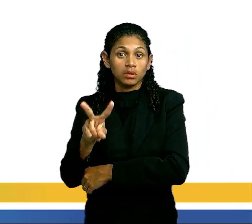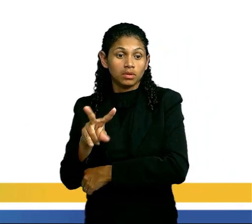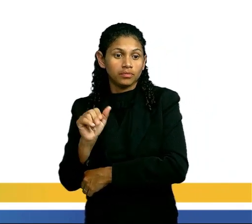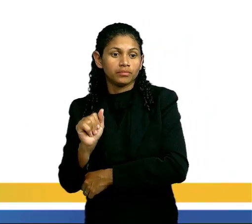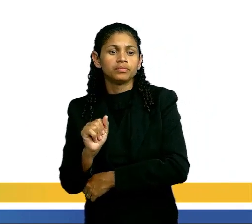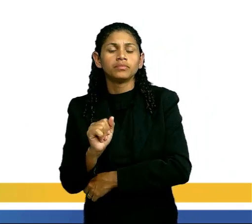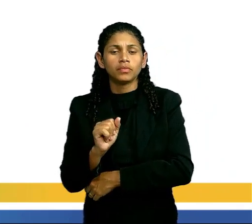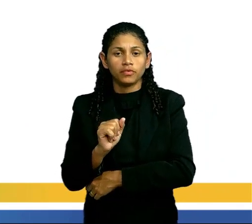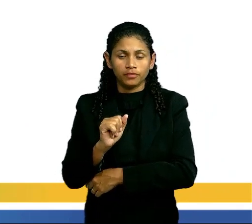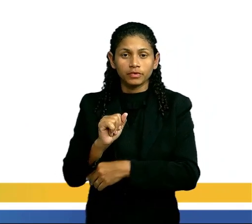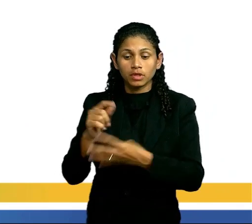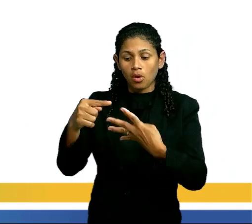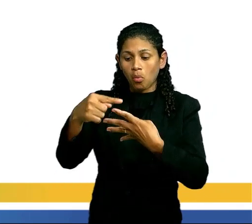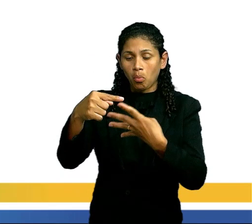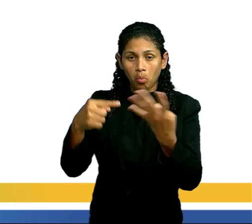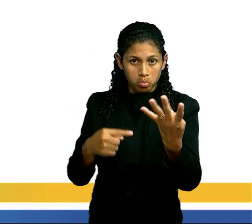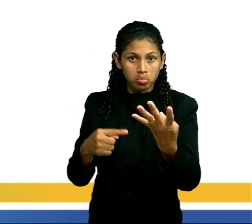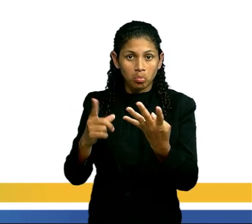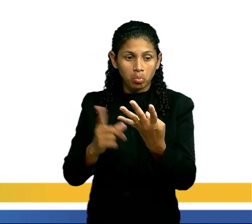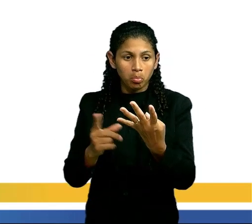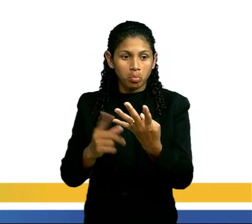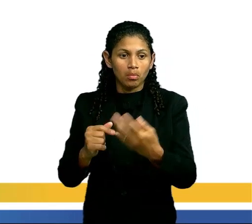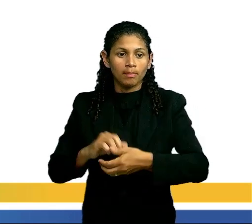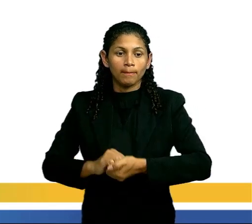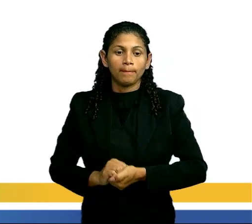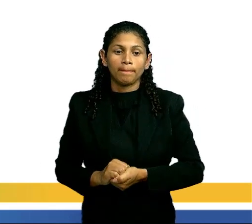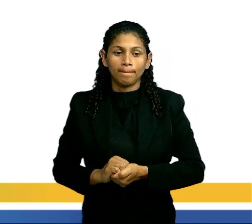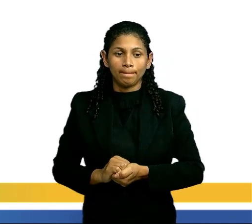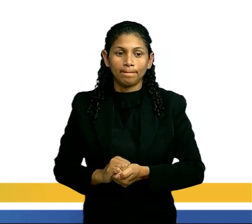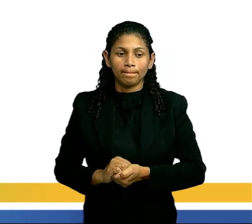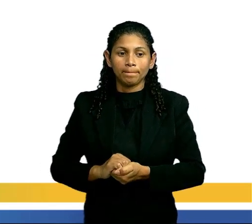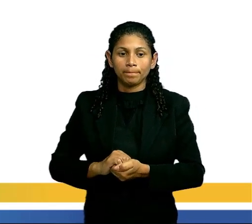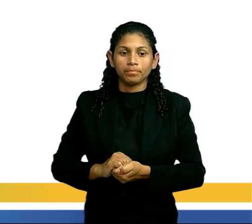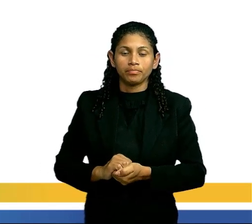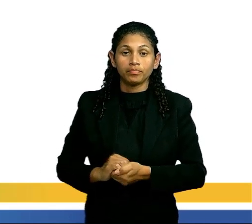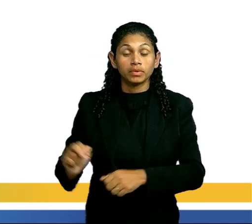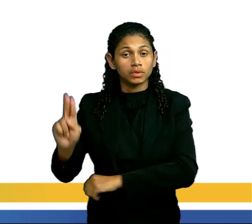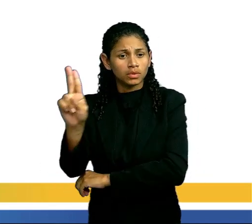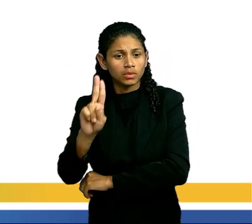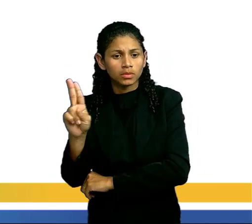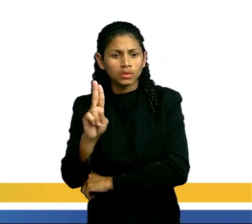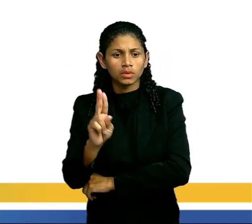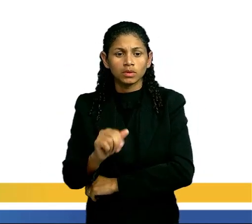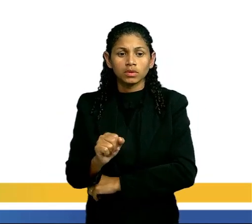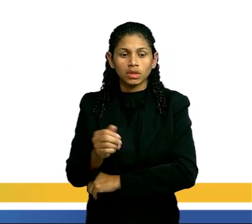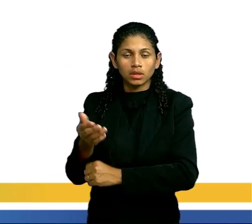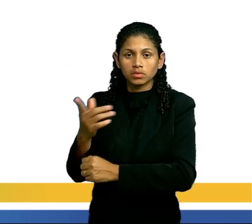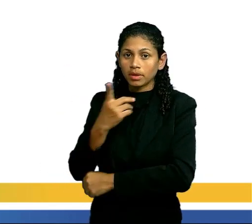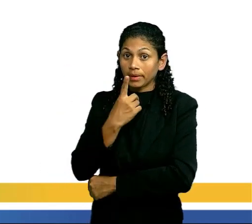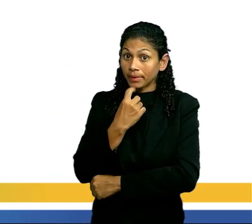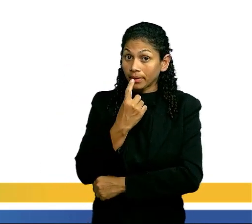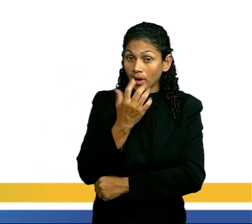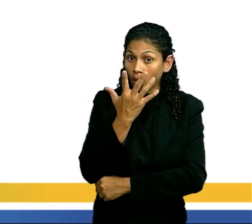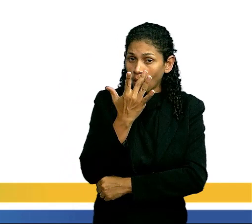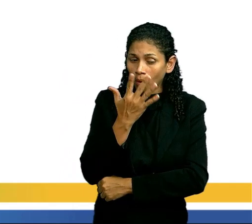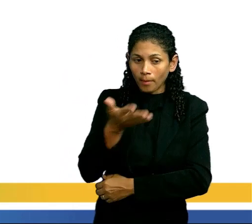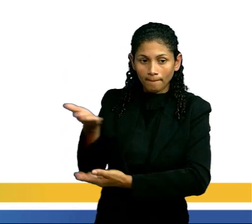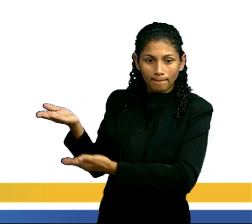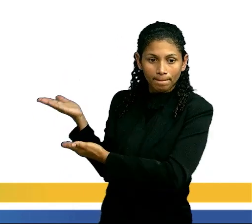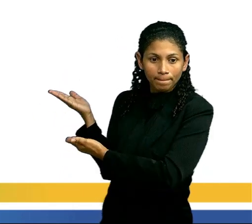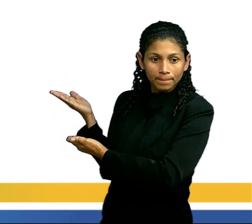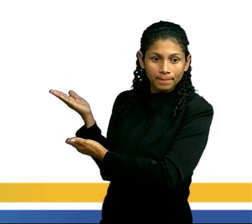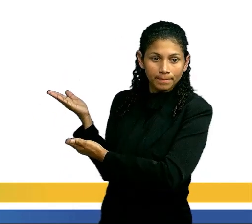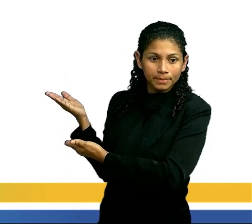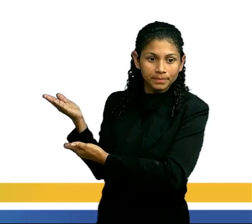conclusão ou consequência. As mais utilizadas com esse intuito são logo, pois, portanto,